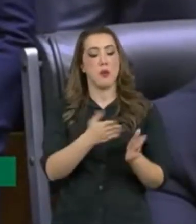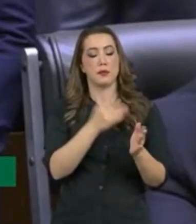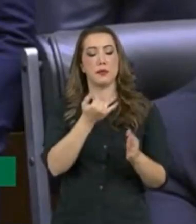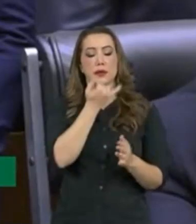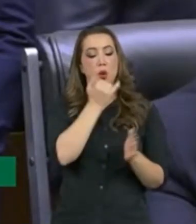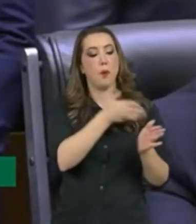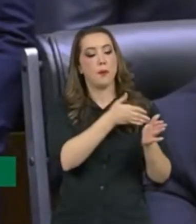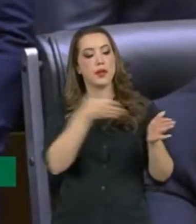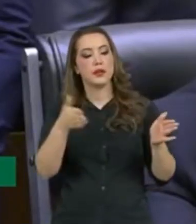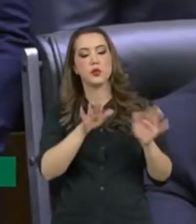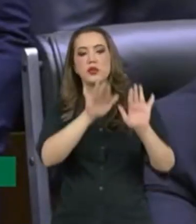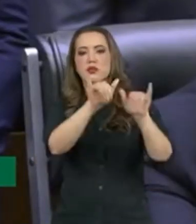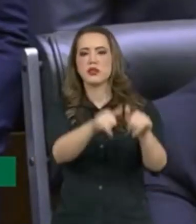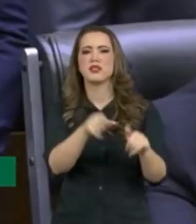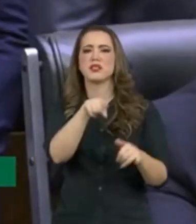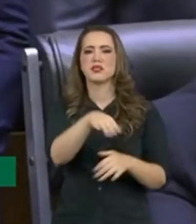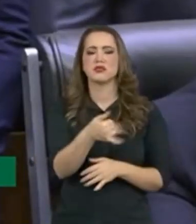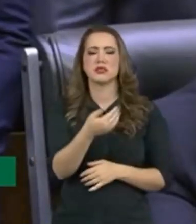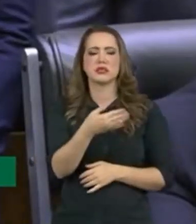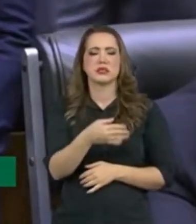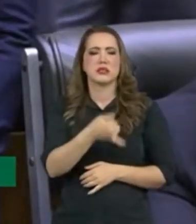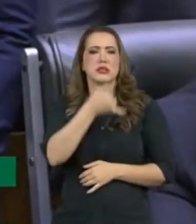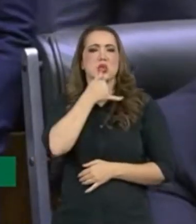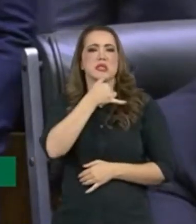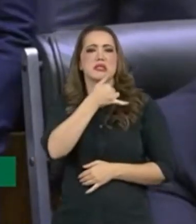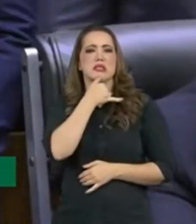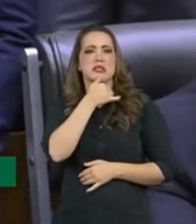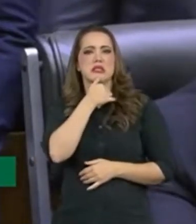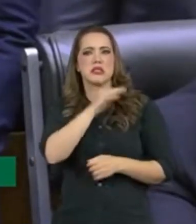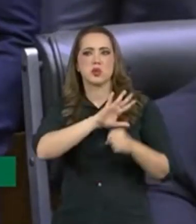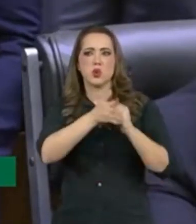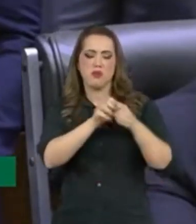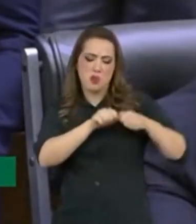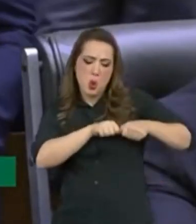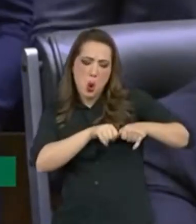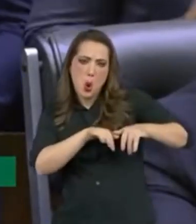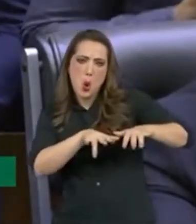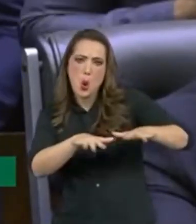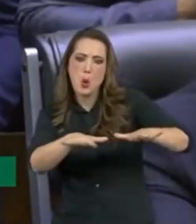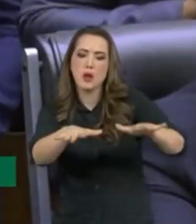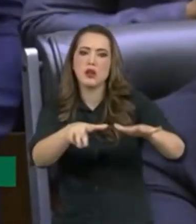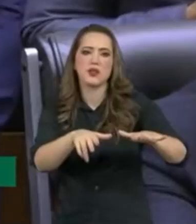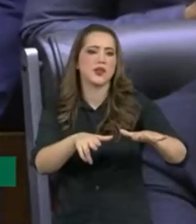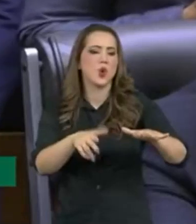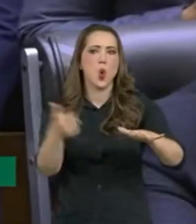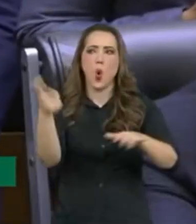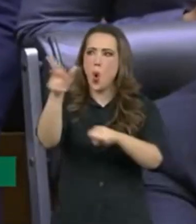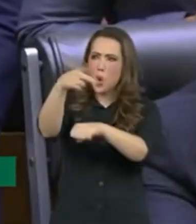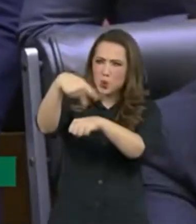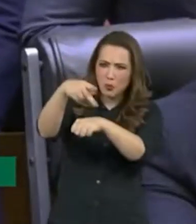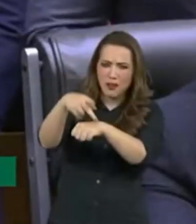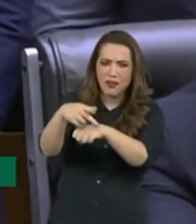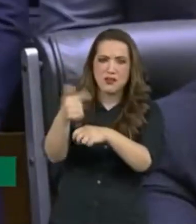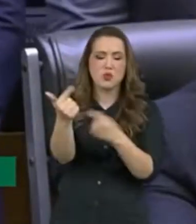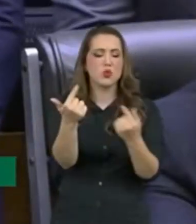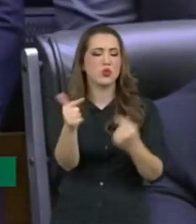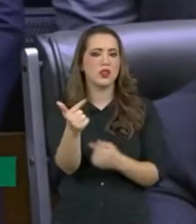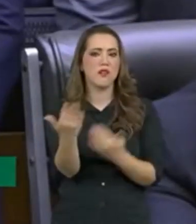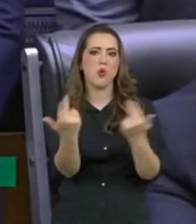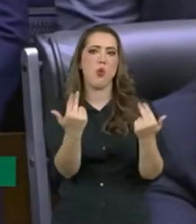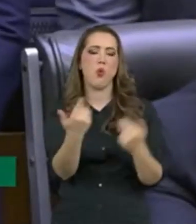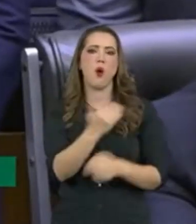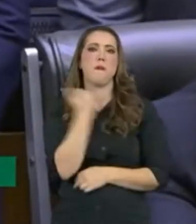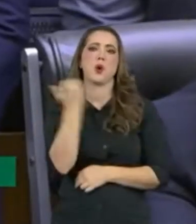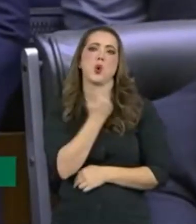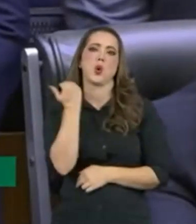maiores tragédias da história, a pandemia de Covid-19. Em nenhum outro país A quantidade de